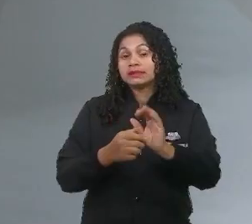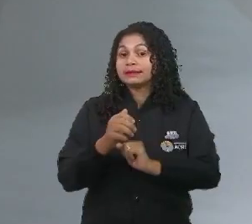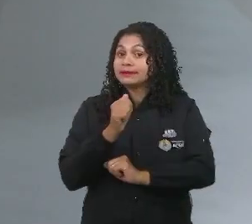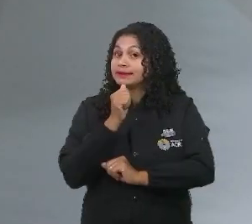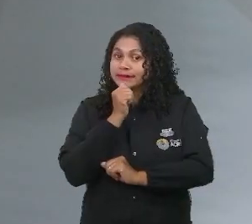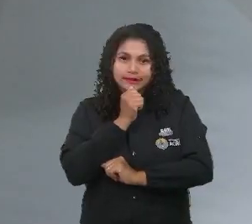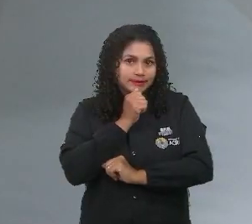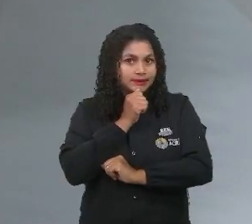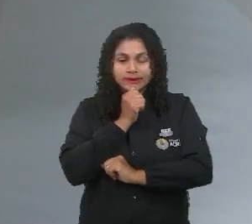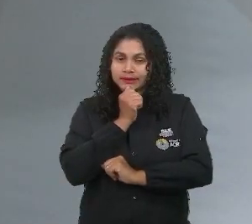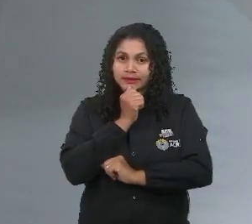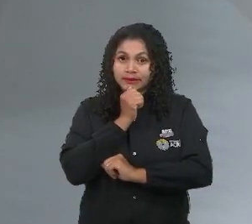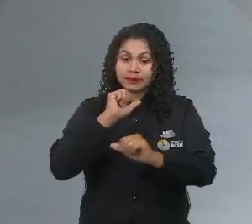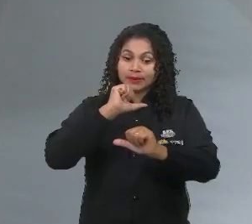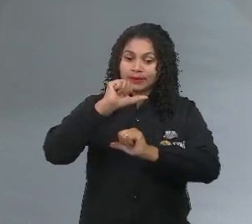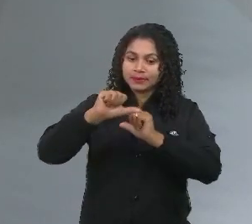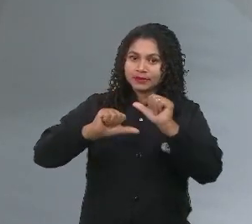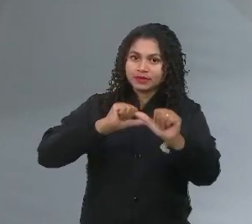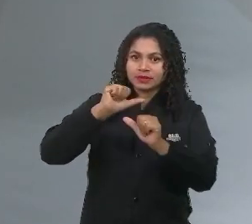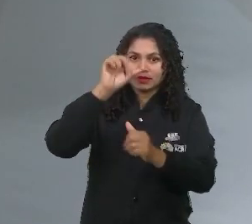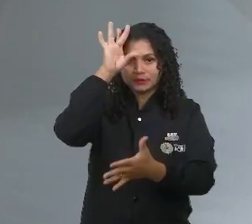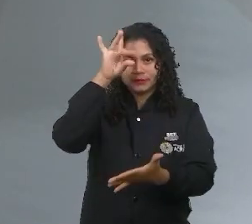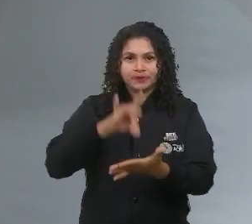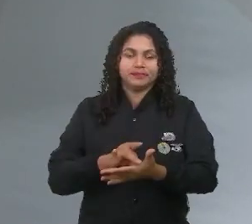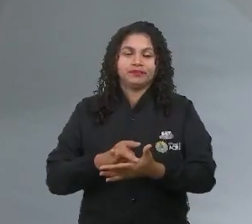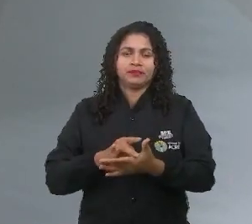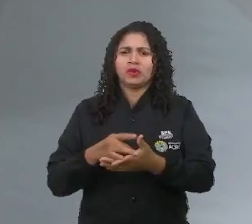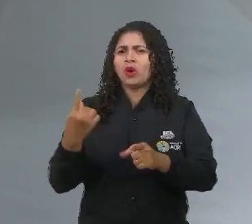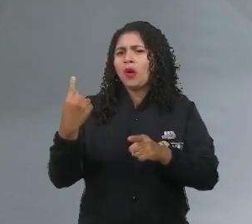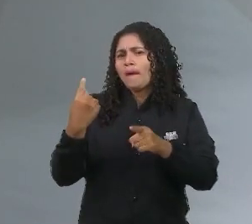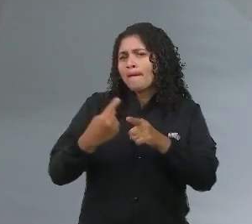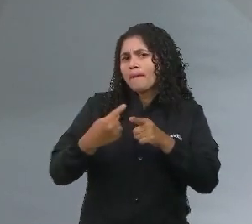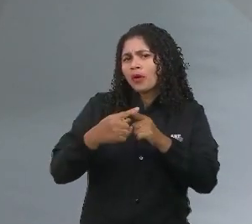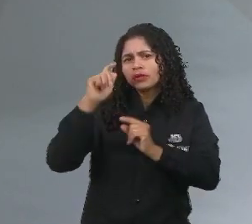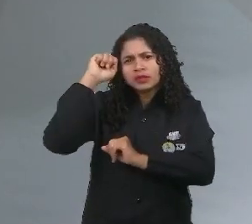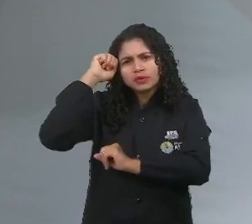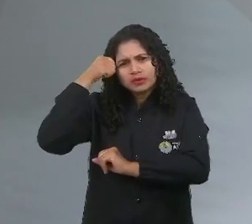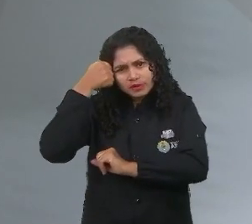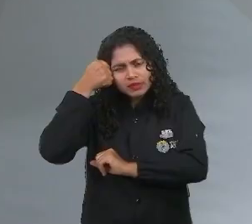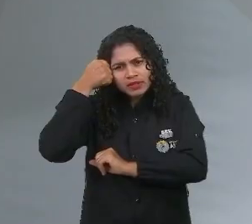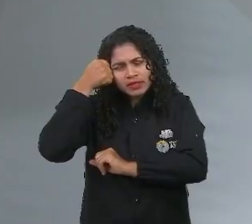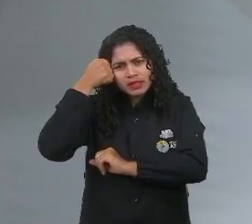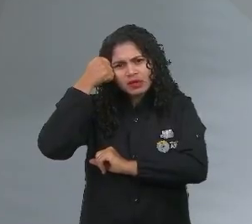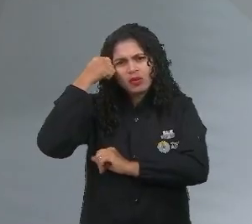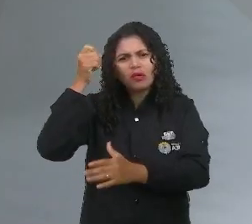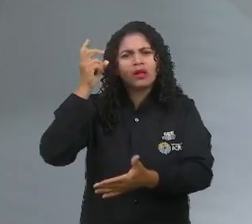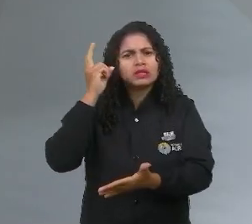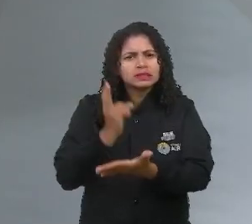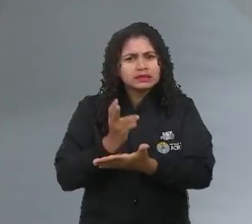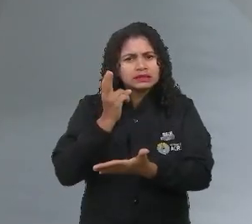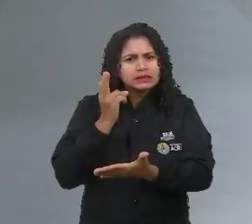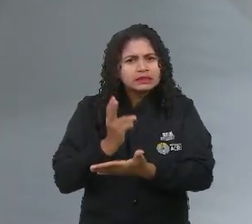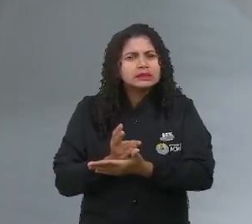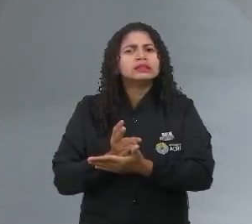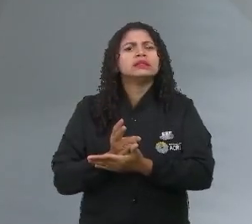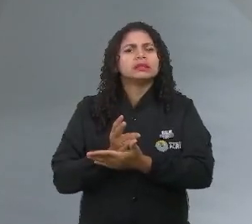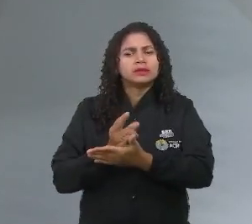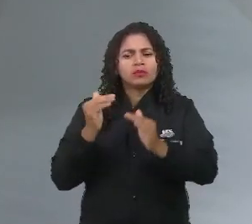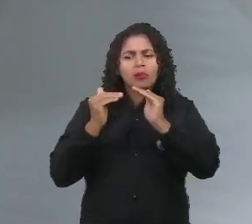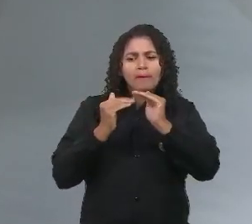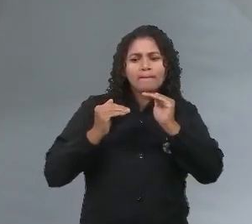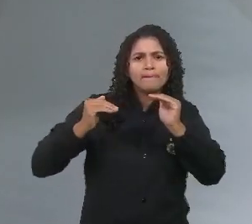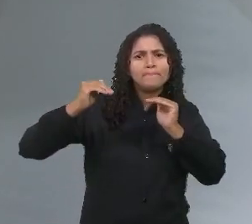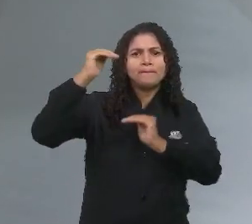realidade. Por que que o negro, majoritariamente, ele é condenado? Por que que, majoritariamente, o